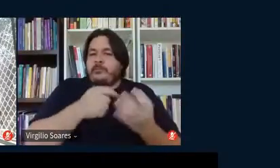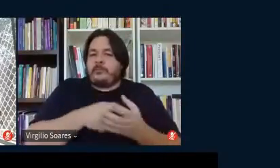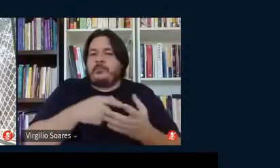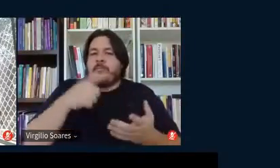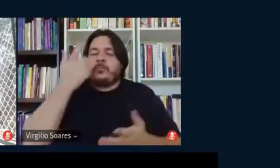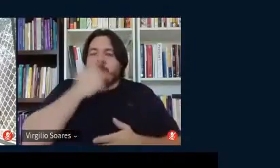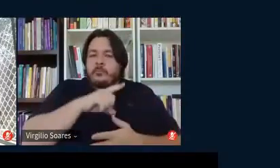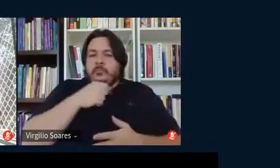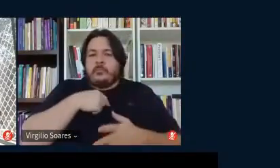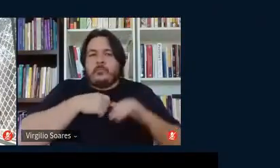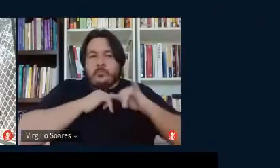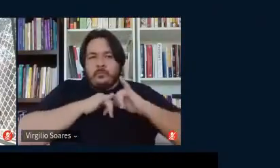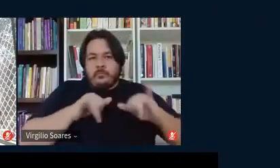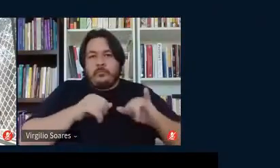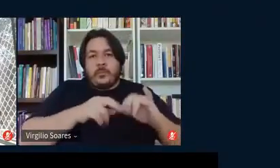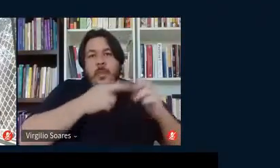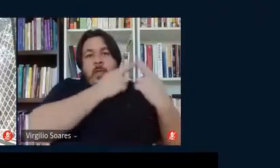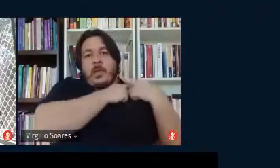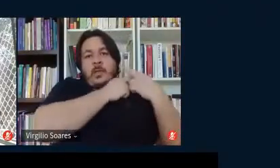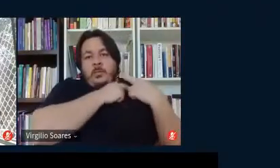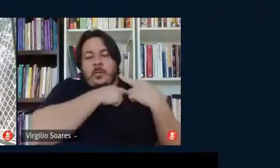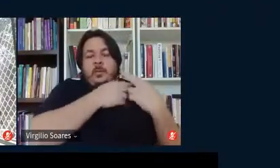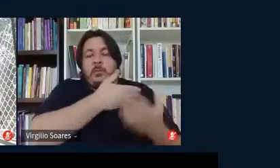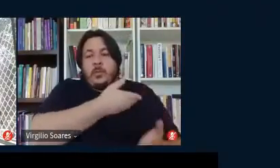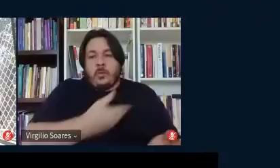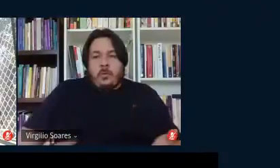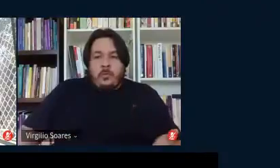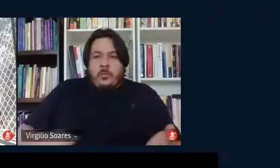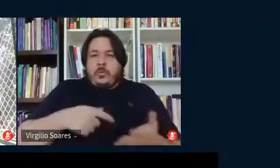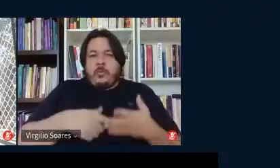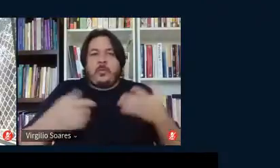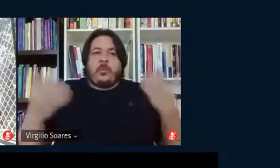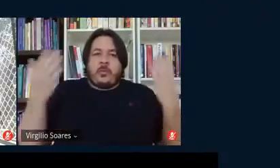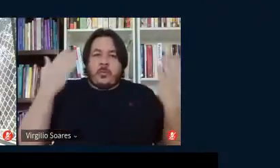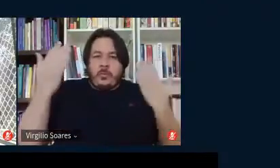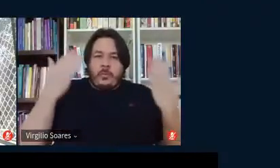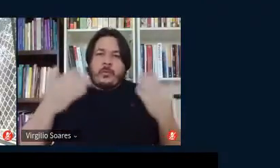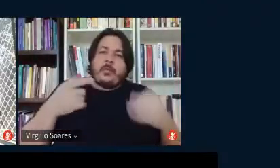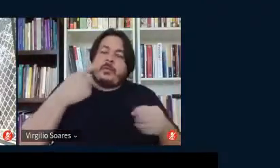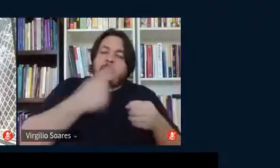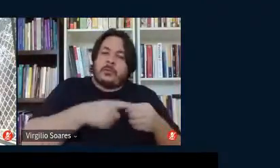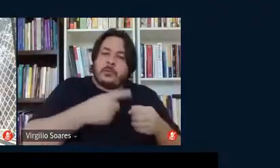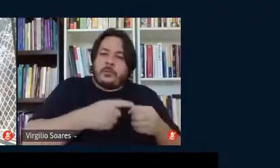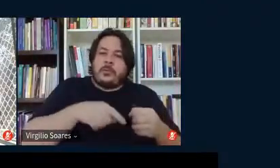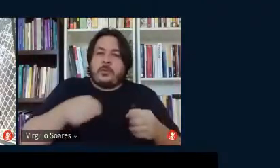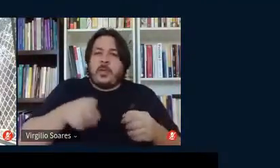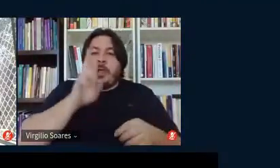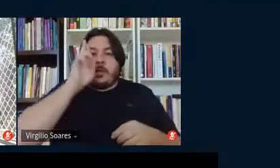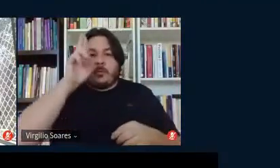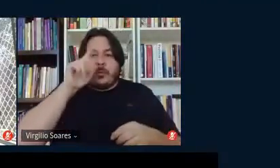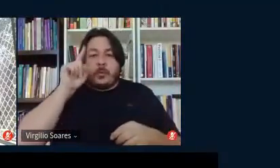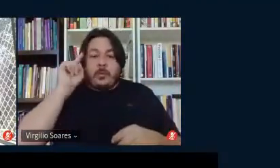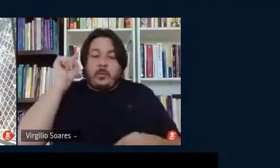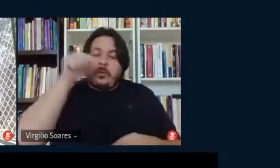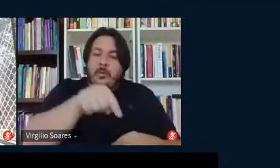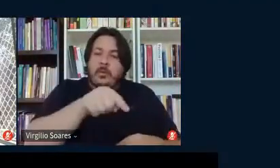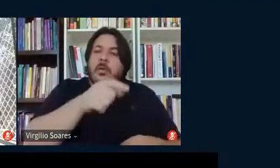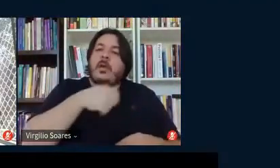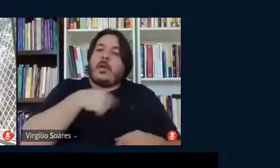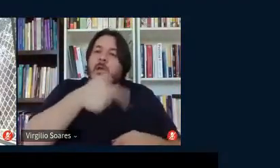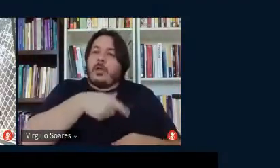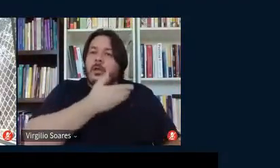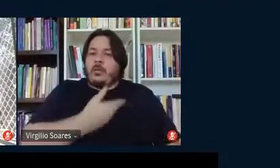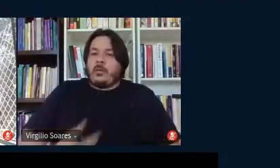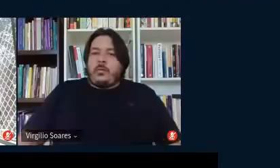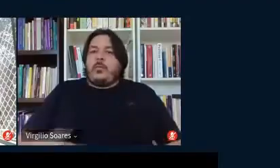a responsabilidade estatal à relação que se estabelece entre cidade, epidemia e síndrome, responsabilizando o Estado pela epidemia do Zika,